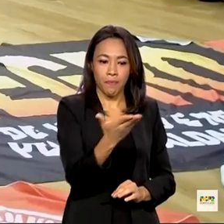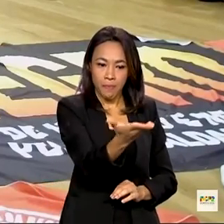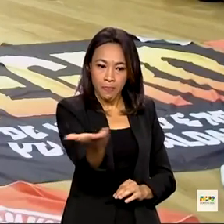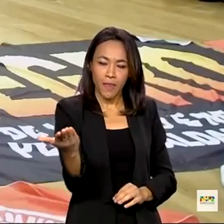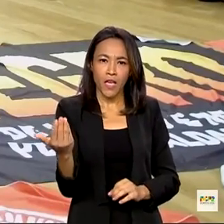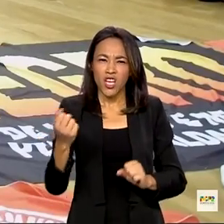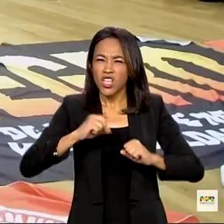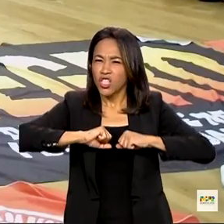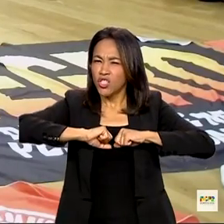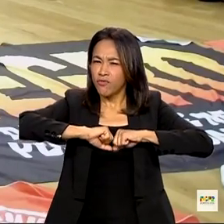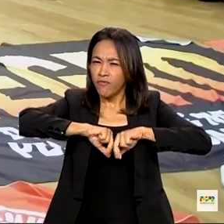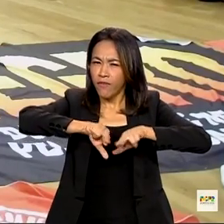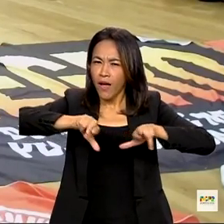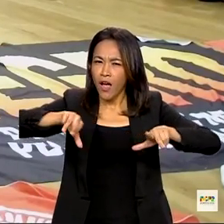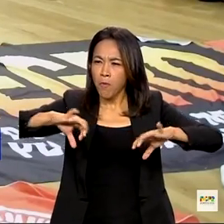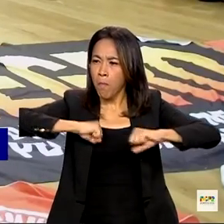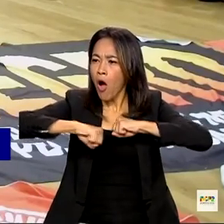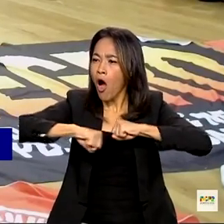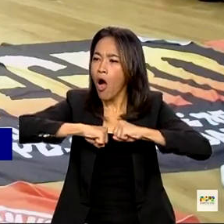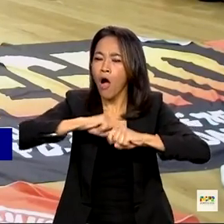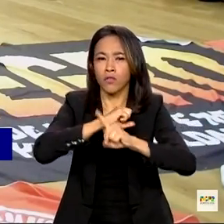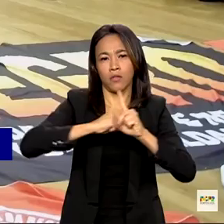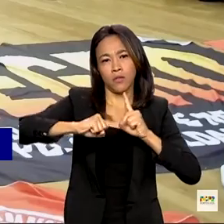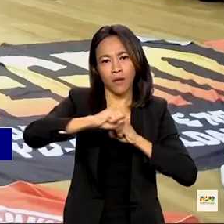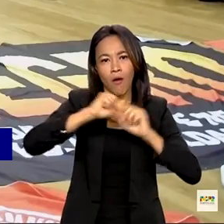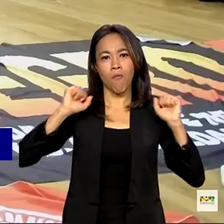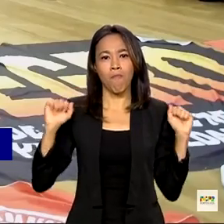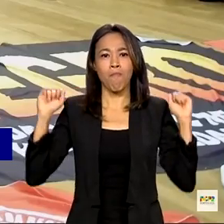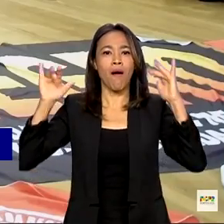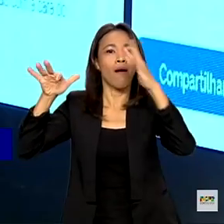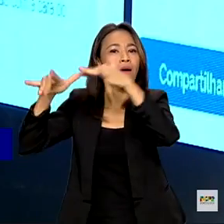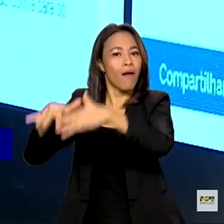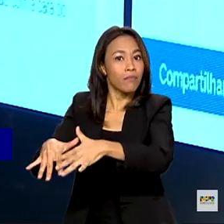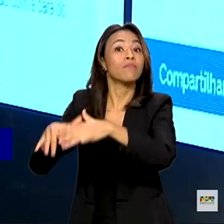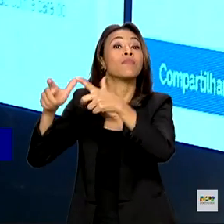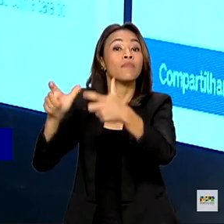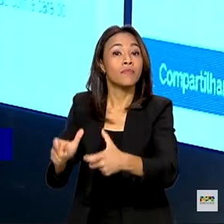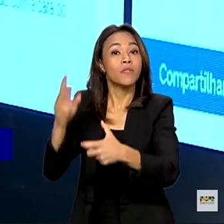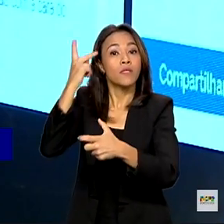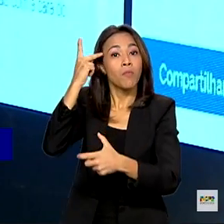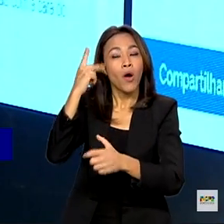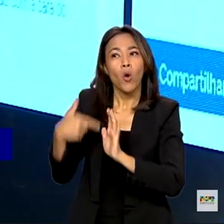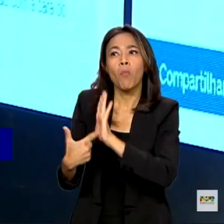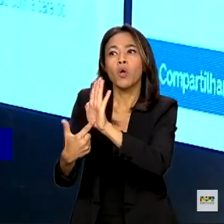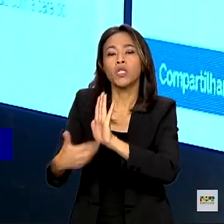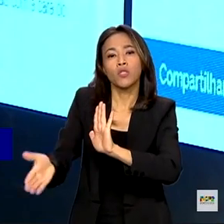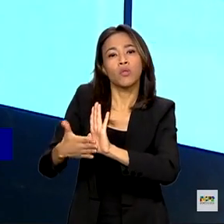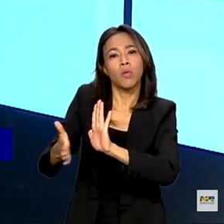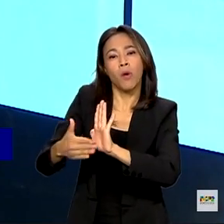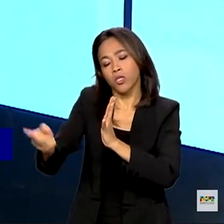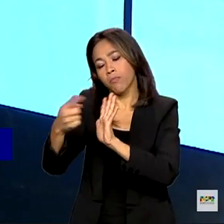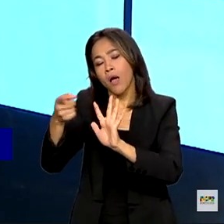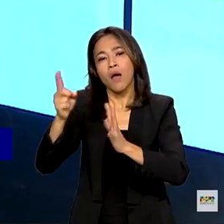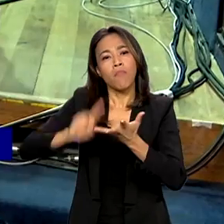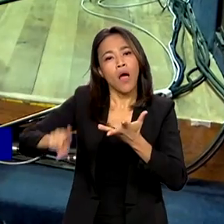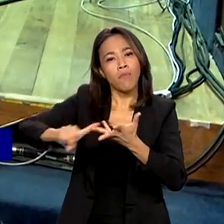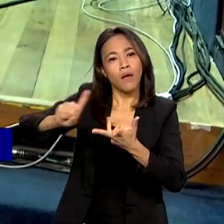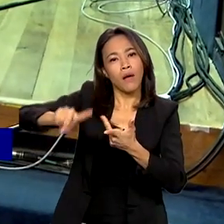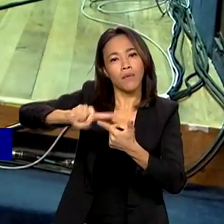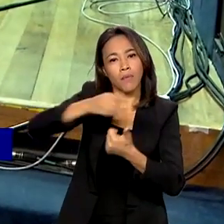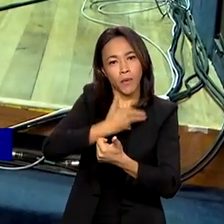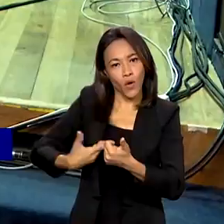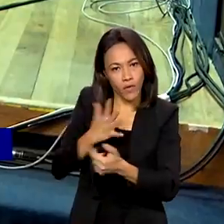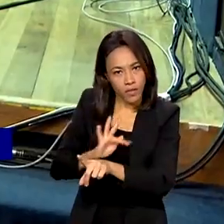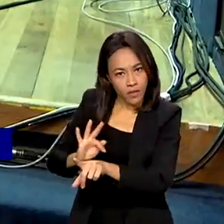Diversos movimentos sociais participaram da plenária em São Paulo, apresentando as suas demandas ao governo federal. Todos